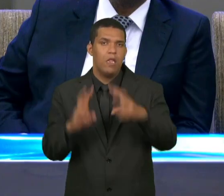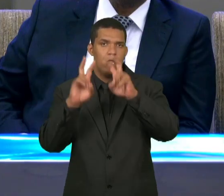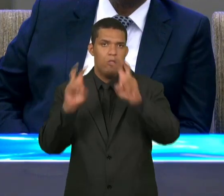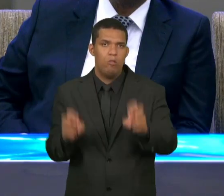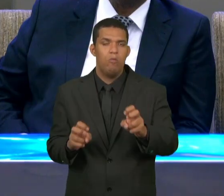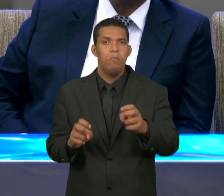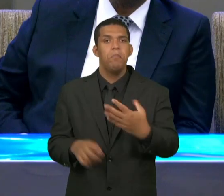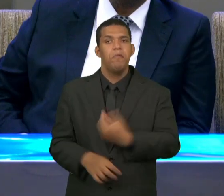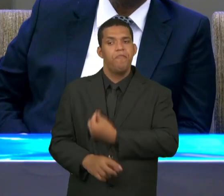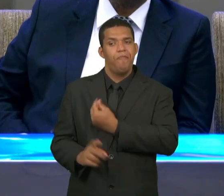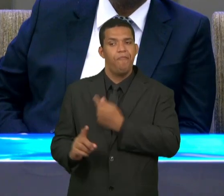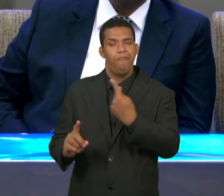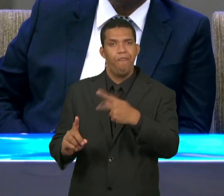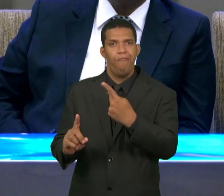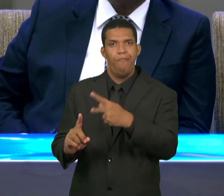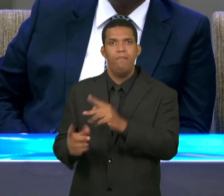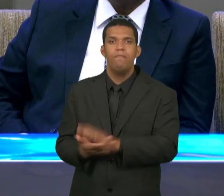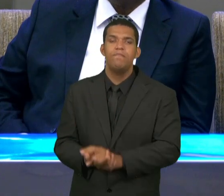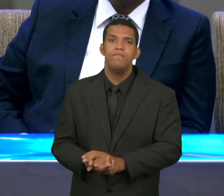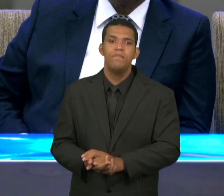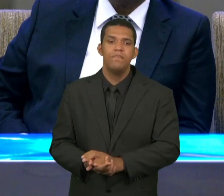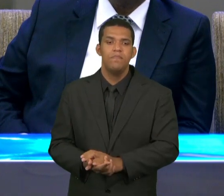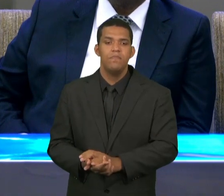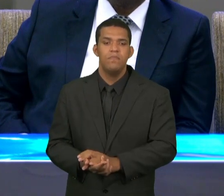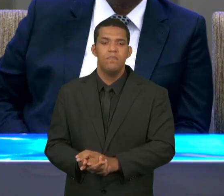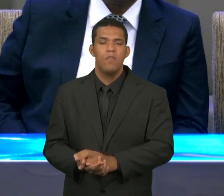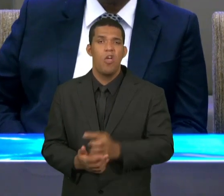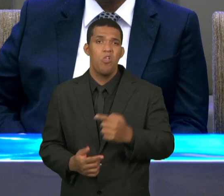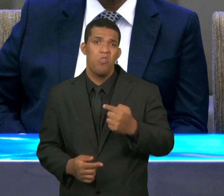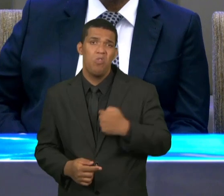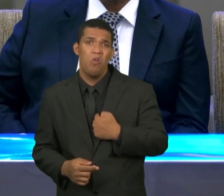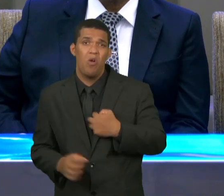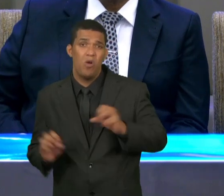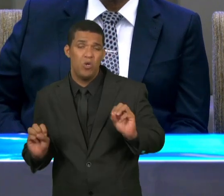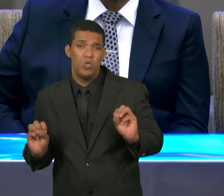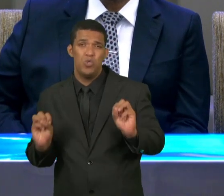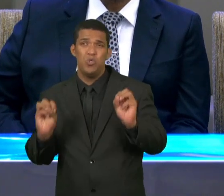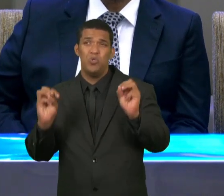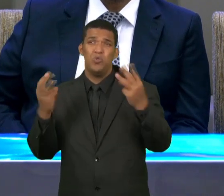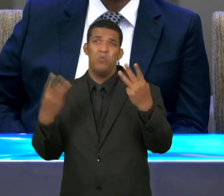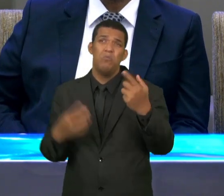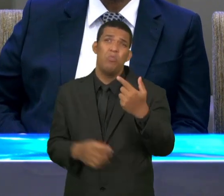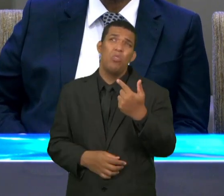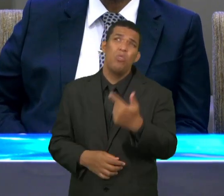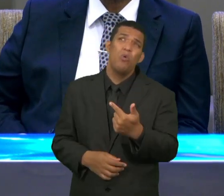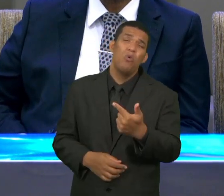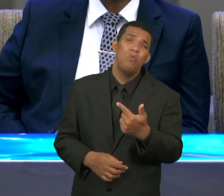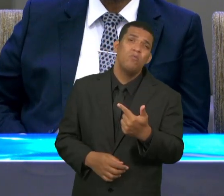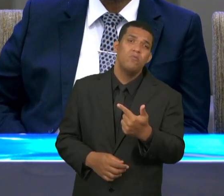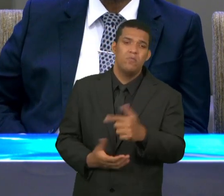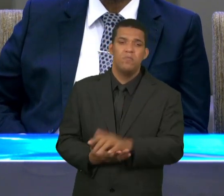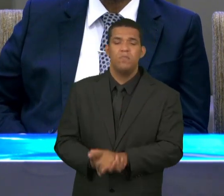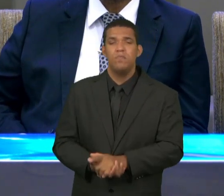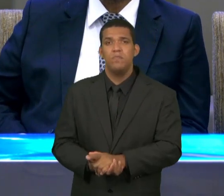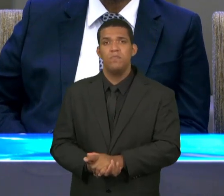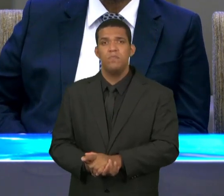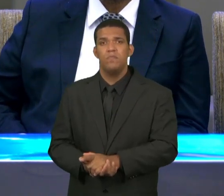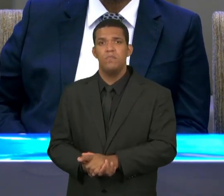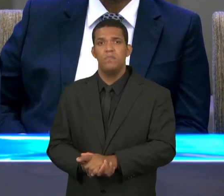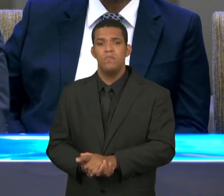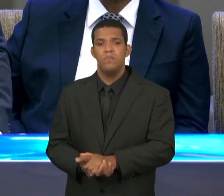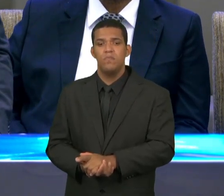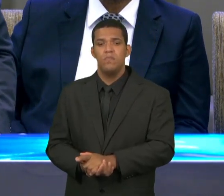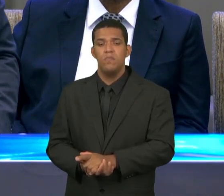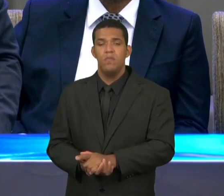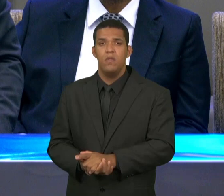assim: nós fazemos 2 shows por noite durante 5 semanas em